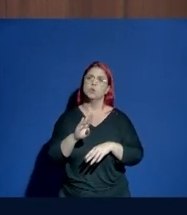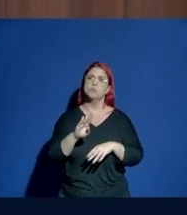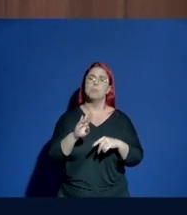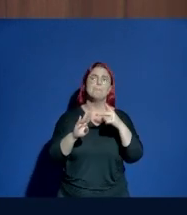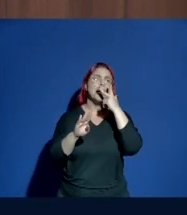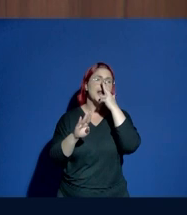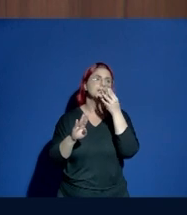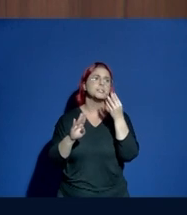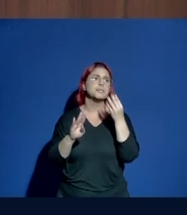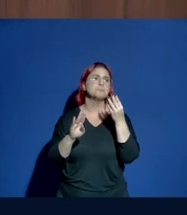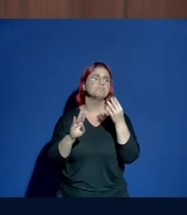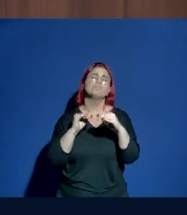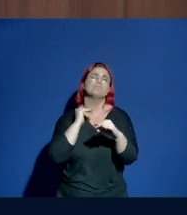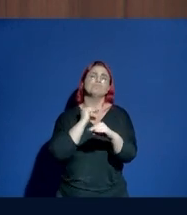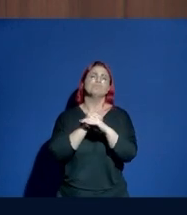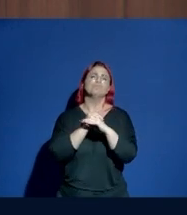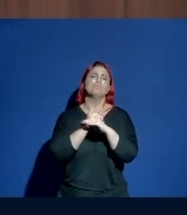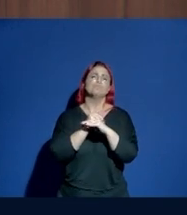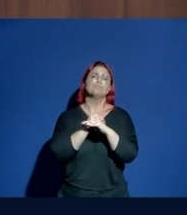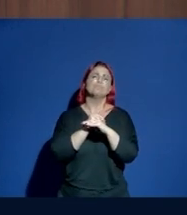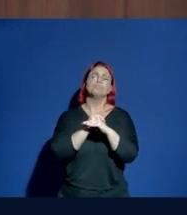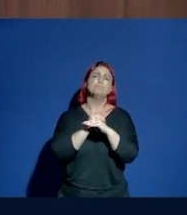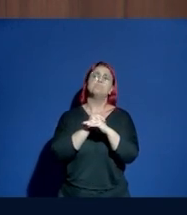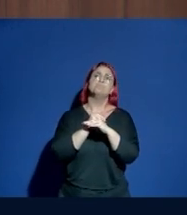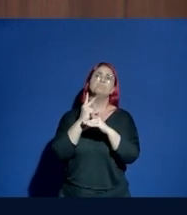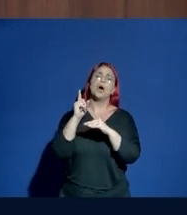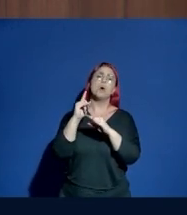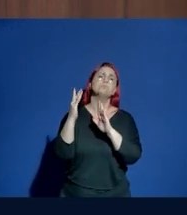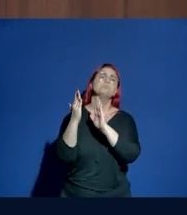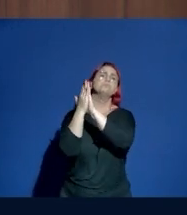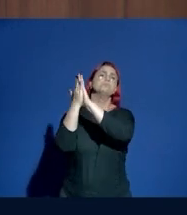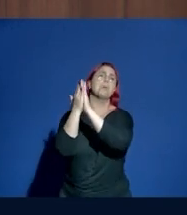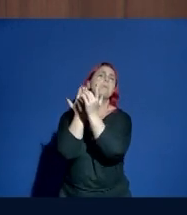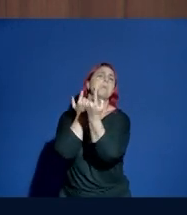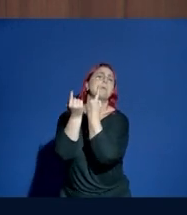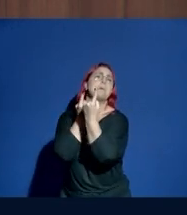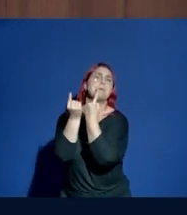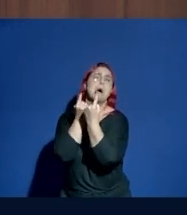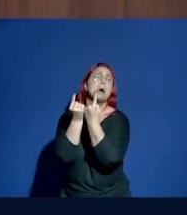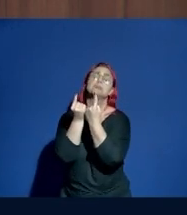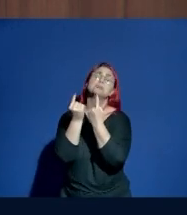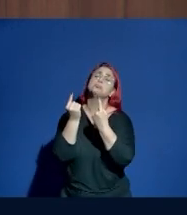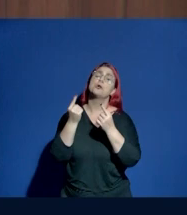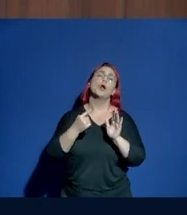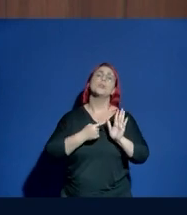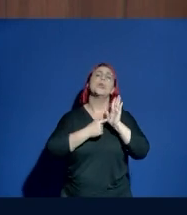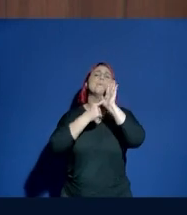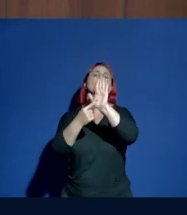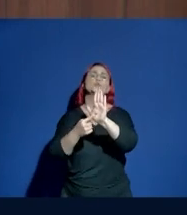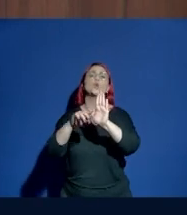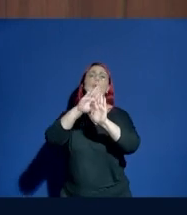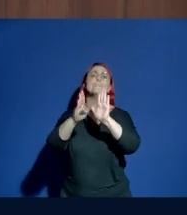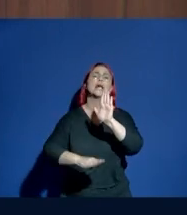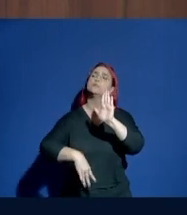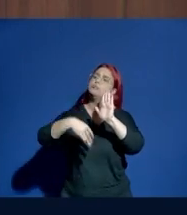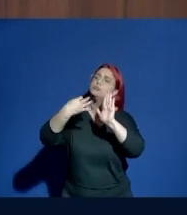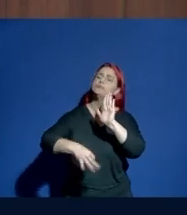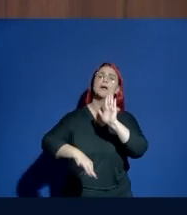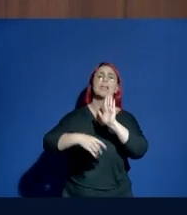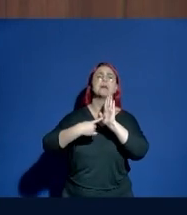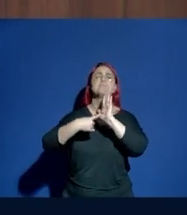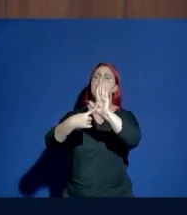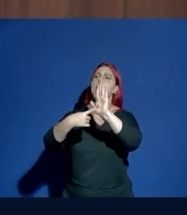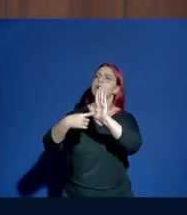não Partiu para cima do debate ou seja não mostrou o quanto realmente